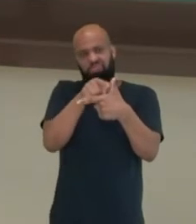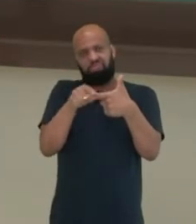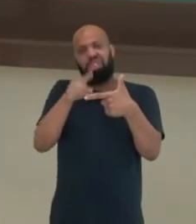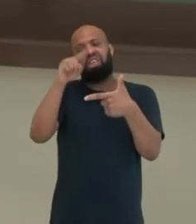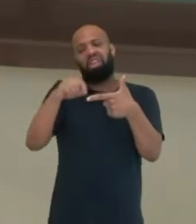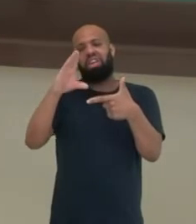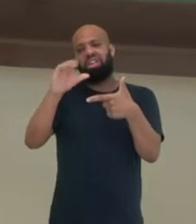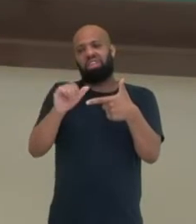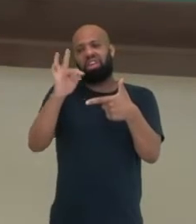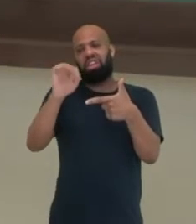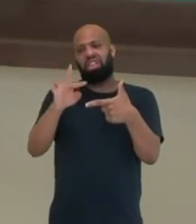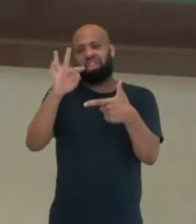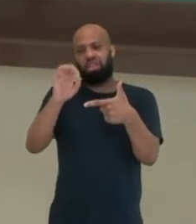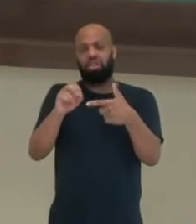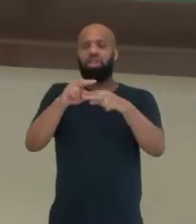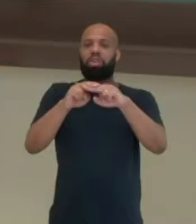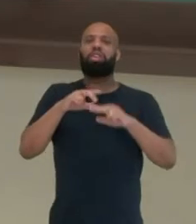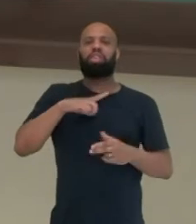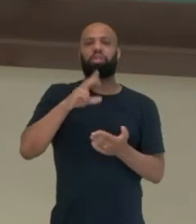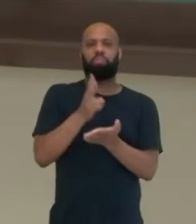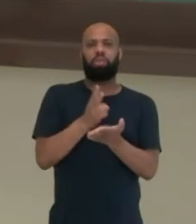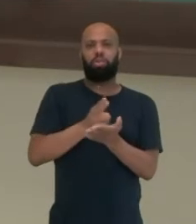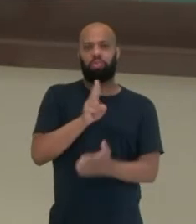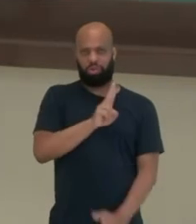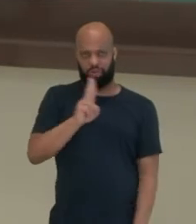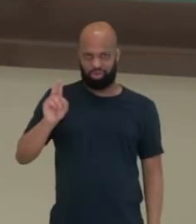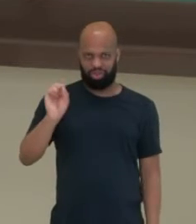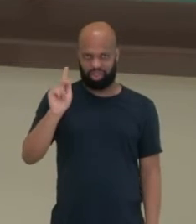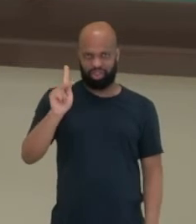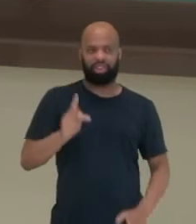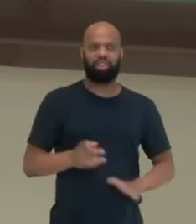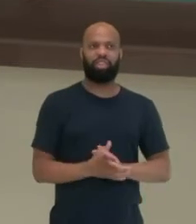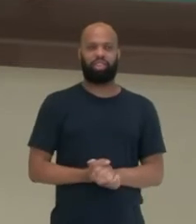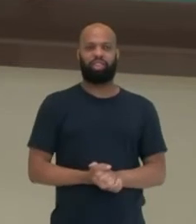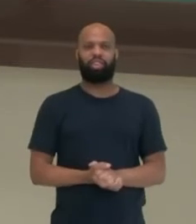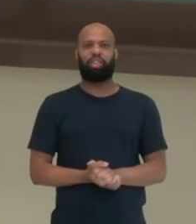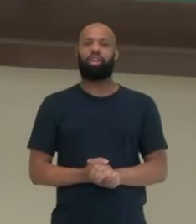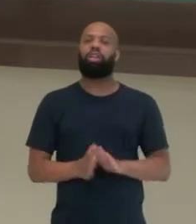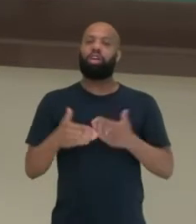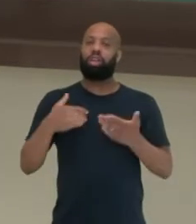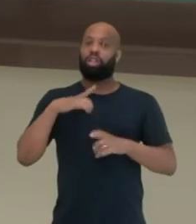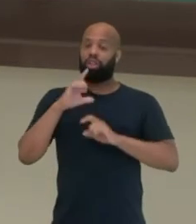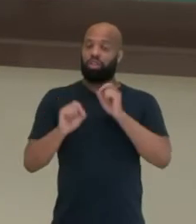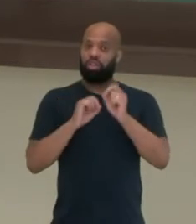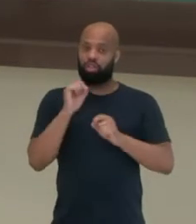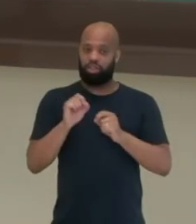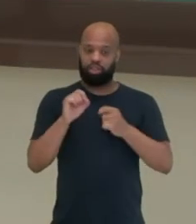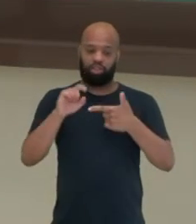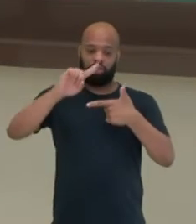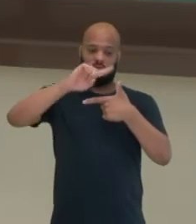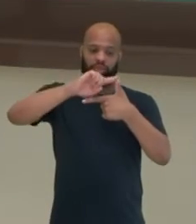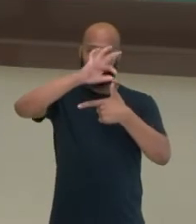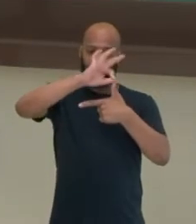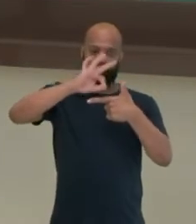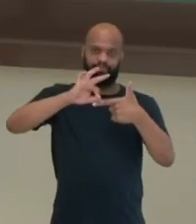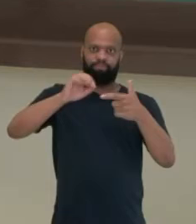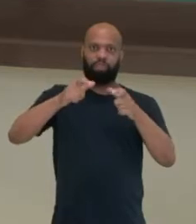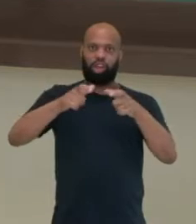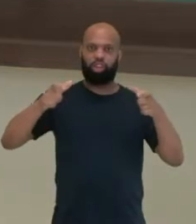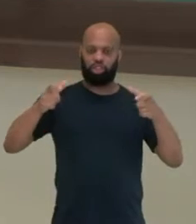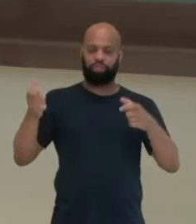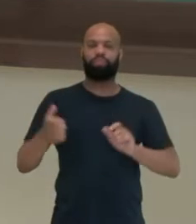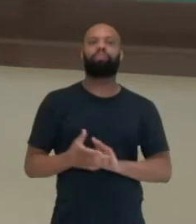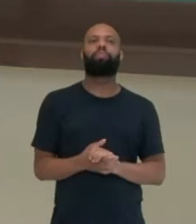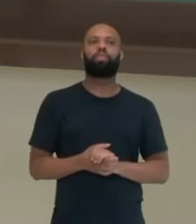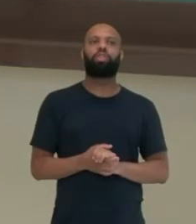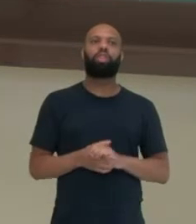tá? Por isso que eles têm o mesmo nome, cateto e cateto, ok? Então, hipotenusa é o maior lado. E nós